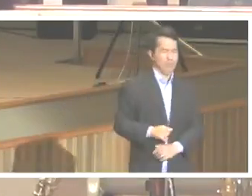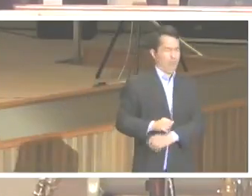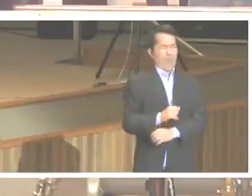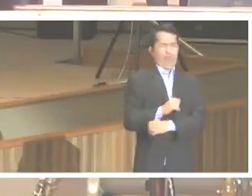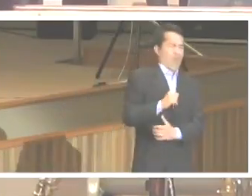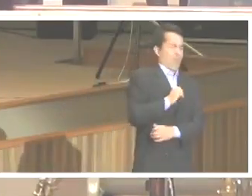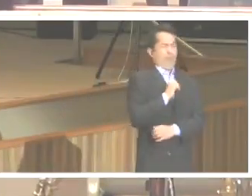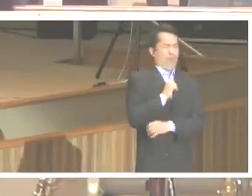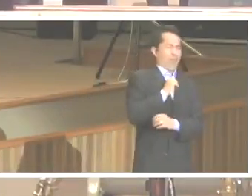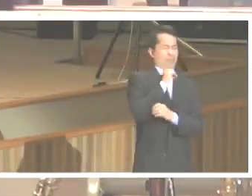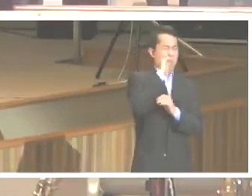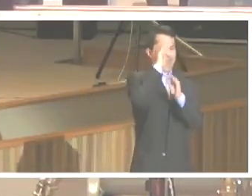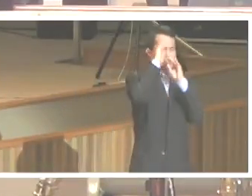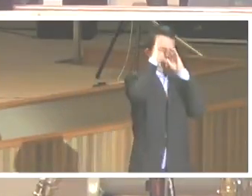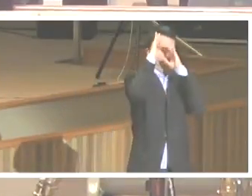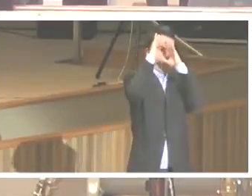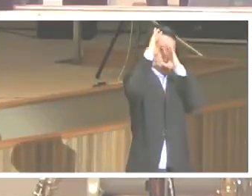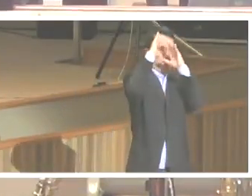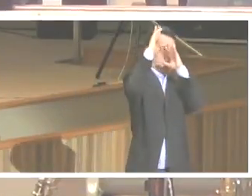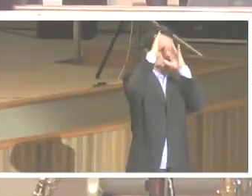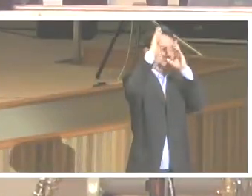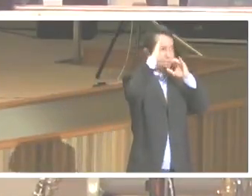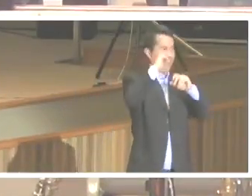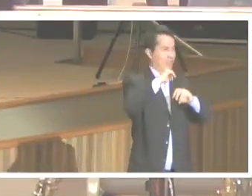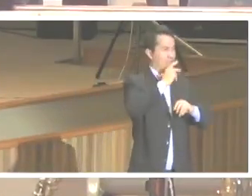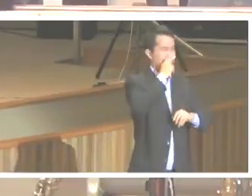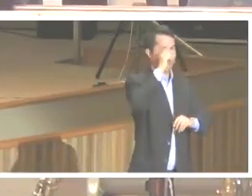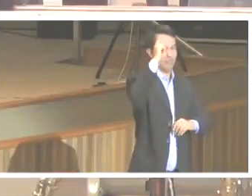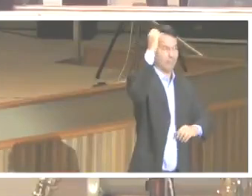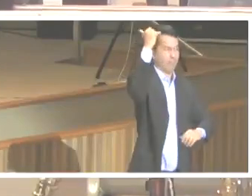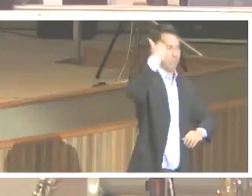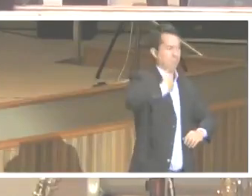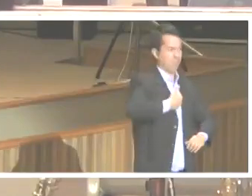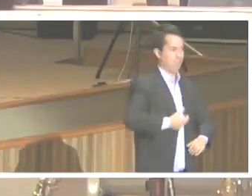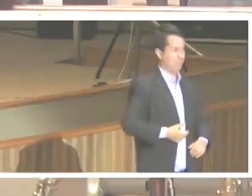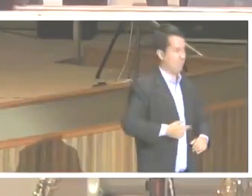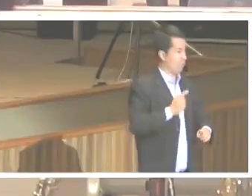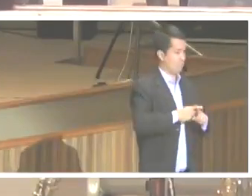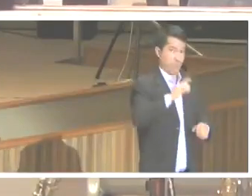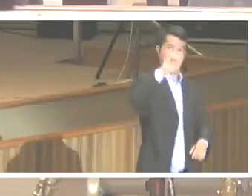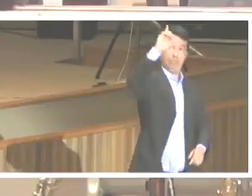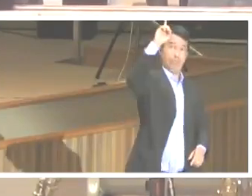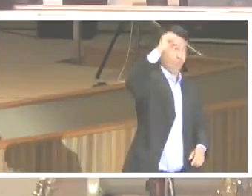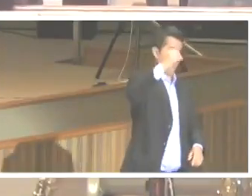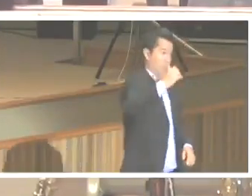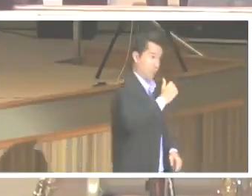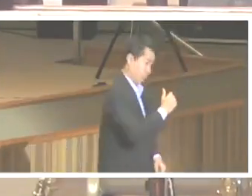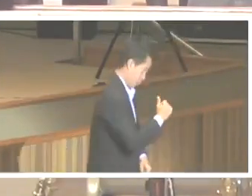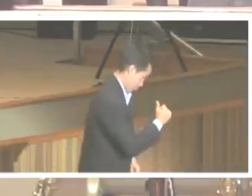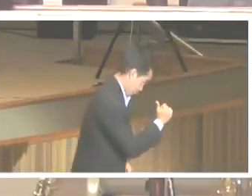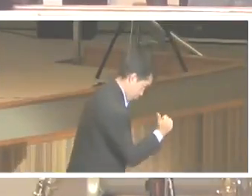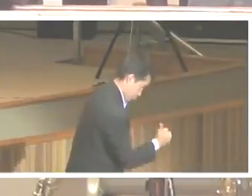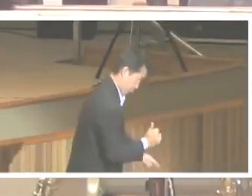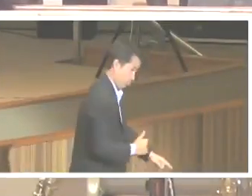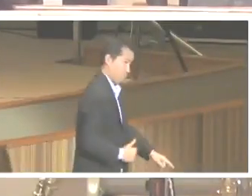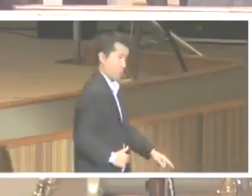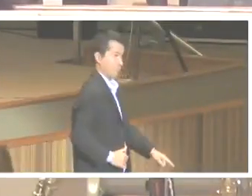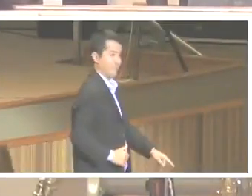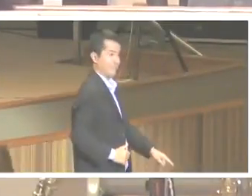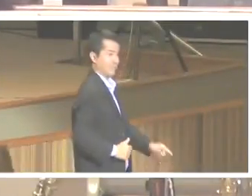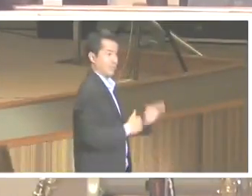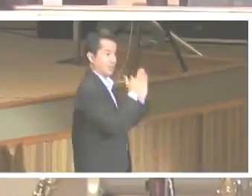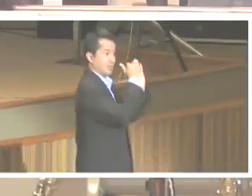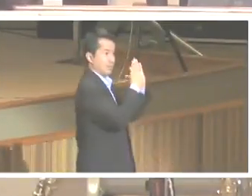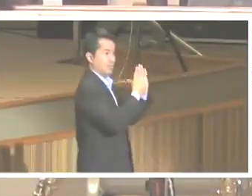convencesse aquele homem voltar para aquela casa a não ser o deus vivo falando com ele e é por causa da